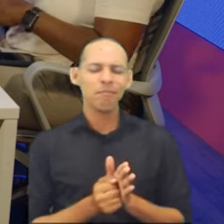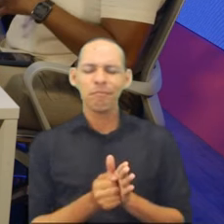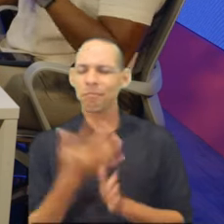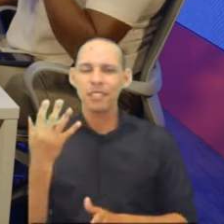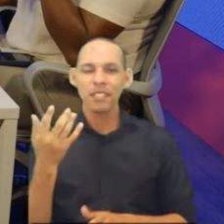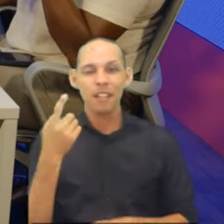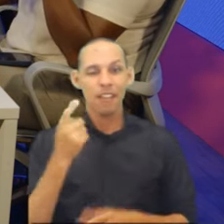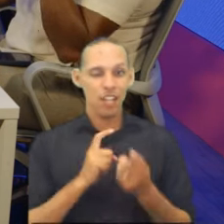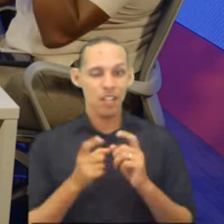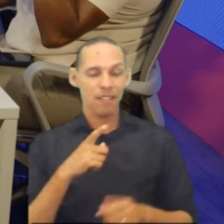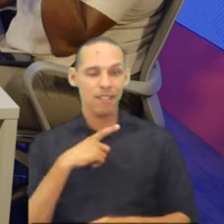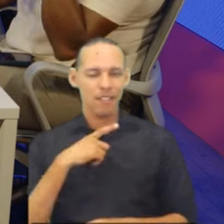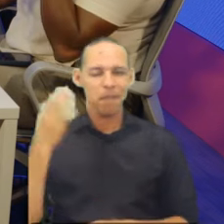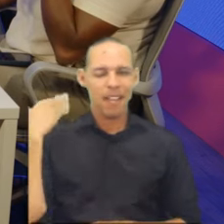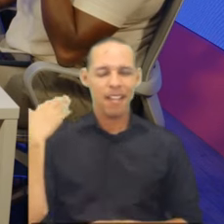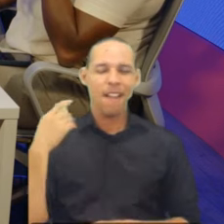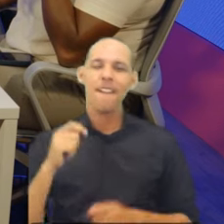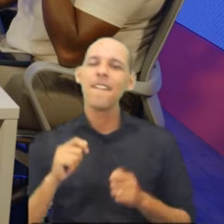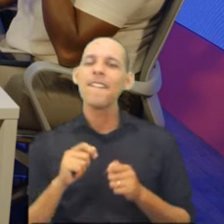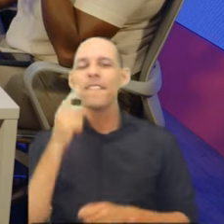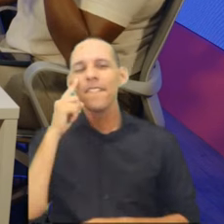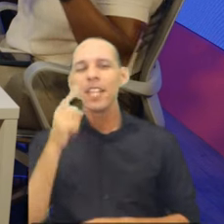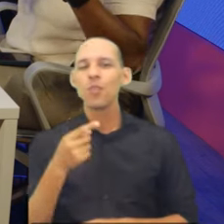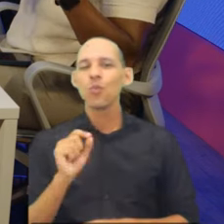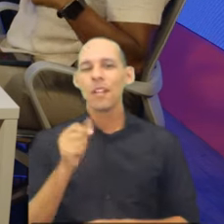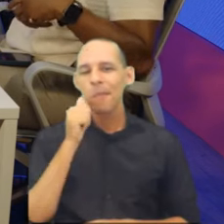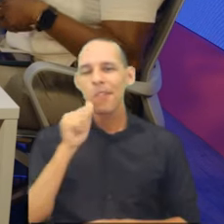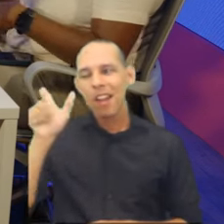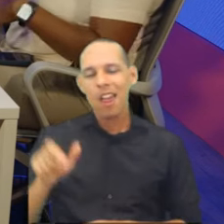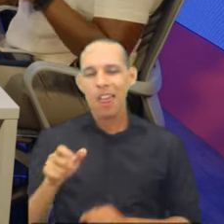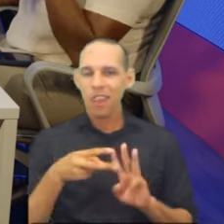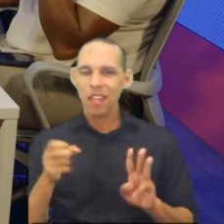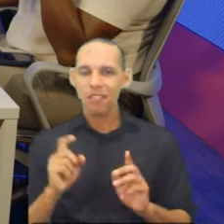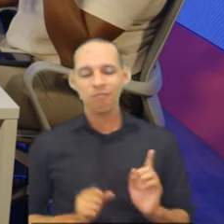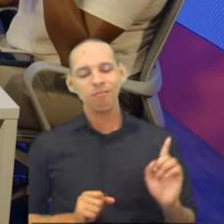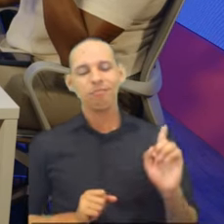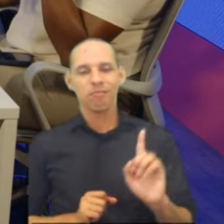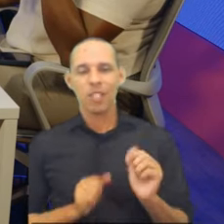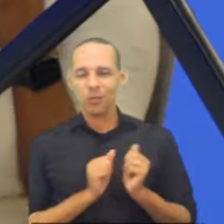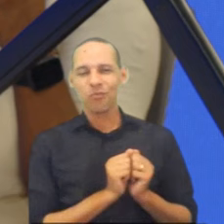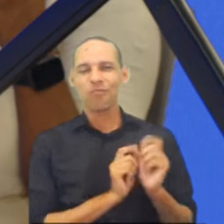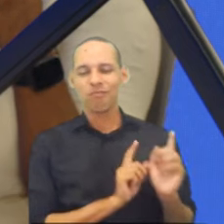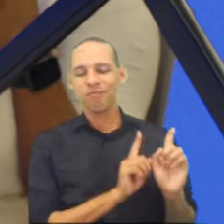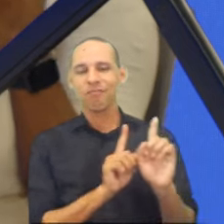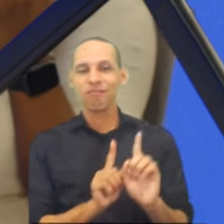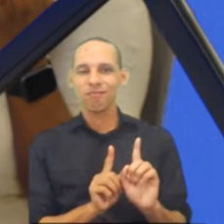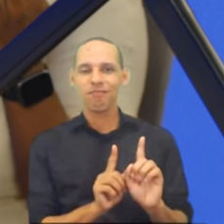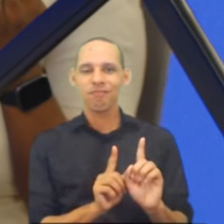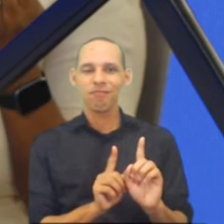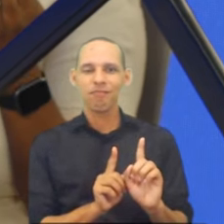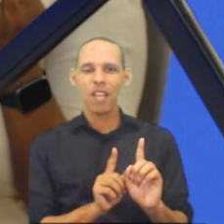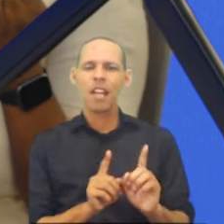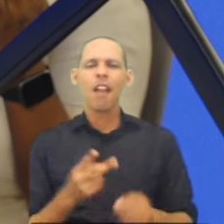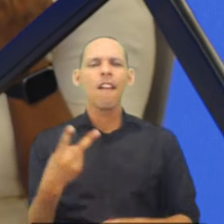momentos eu tive uma reunião recente e uma levei uma das indígenas e tal e a pessoa a menina com